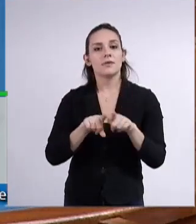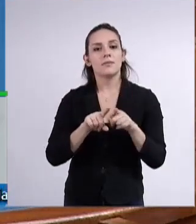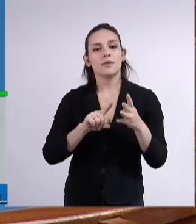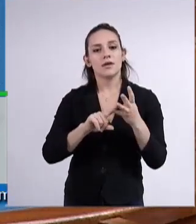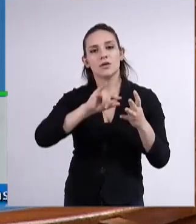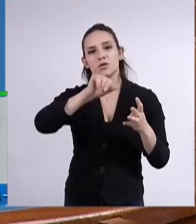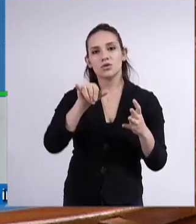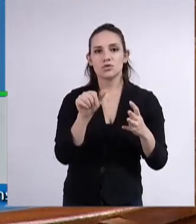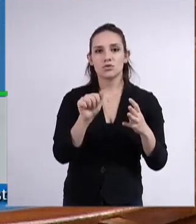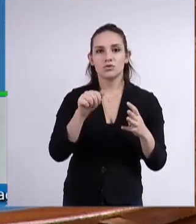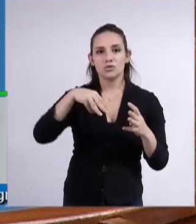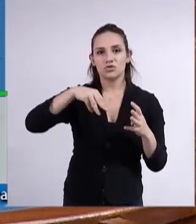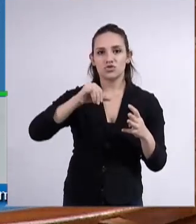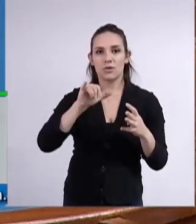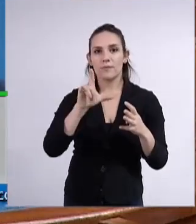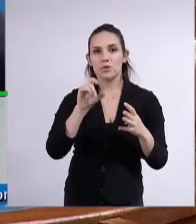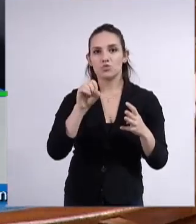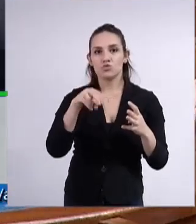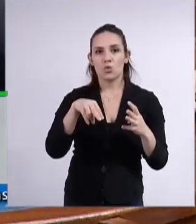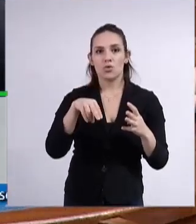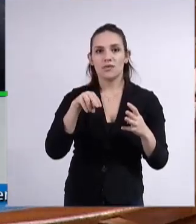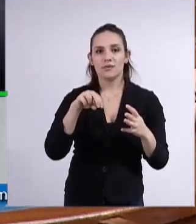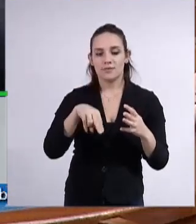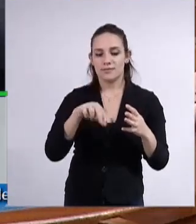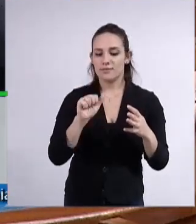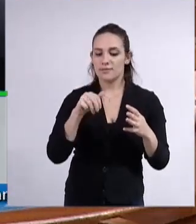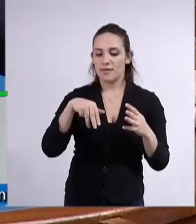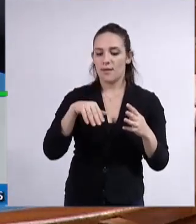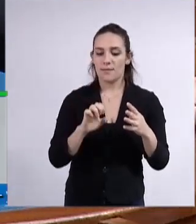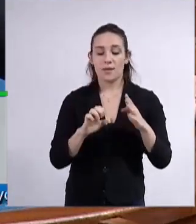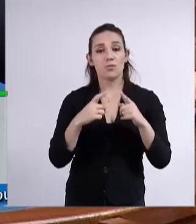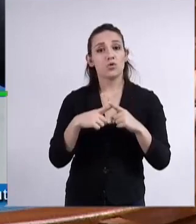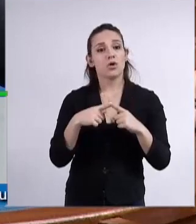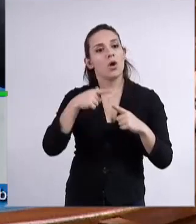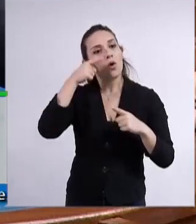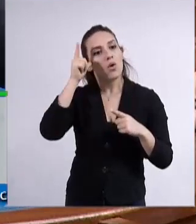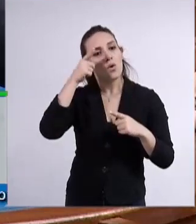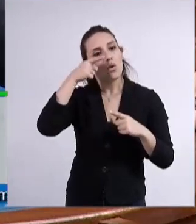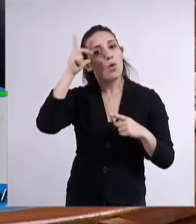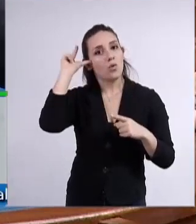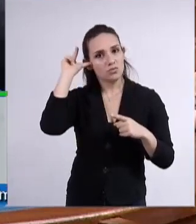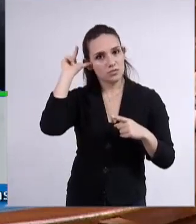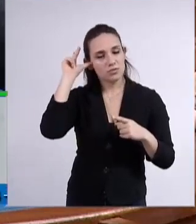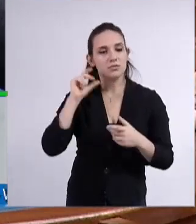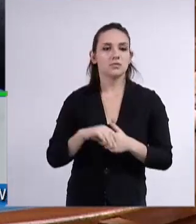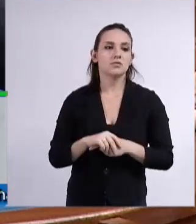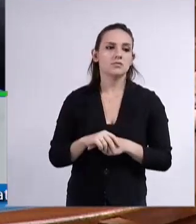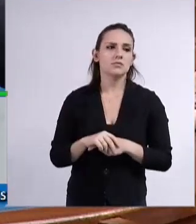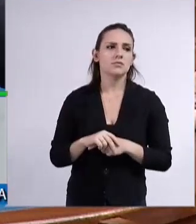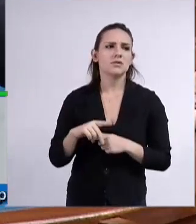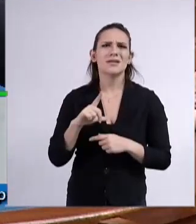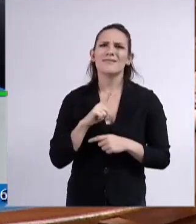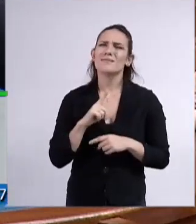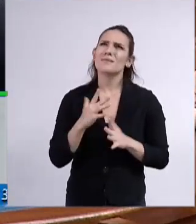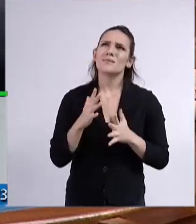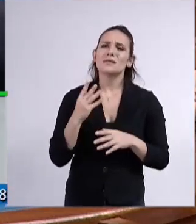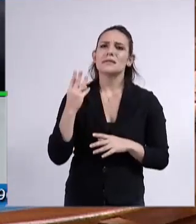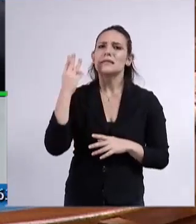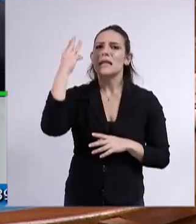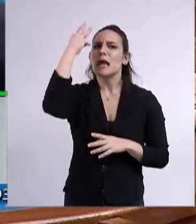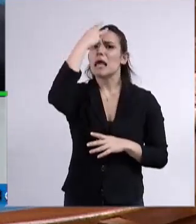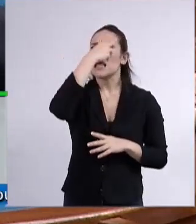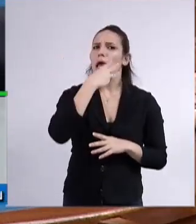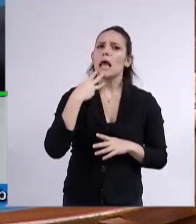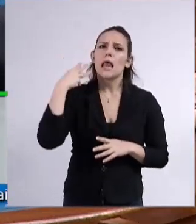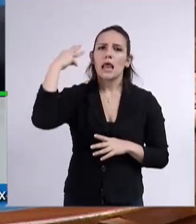Tsunami. Nós tivemos oportunidade aqui, antes de ontem, de, por mais de 3 horas,